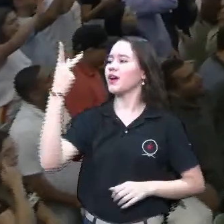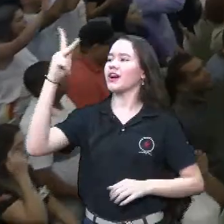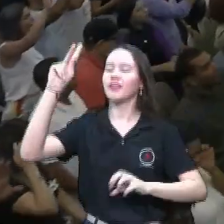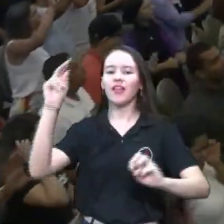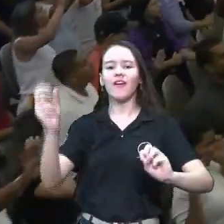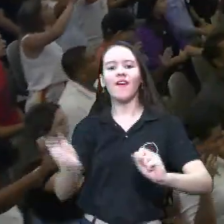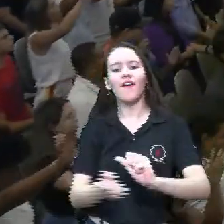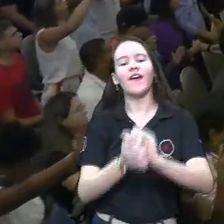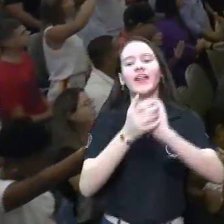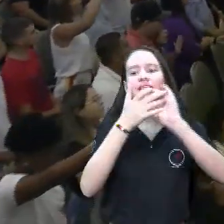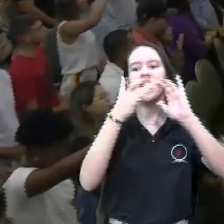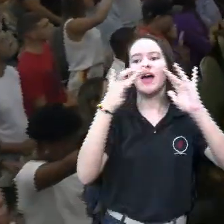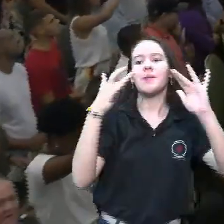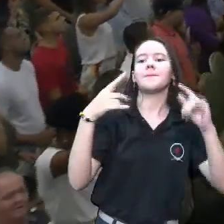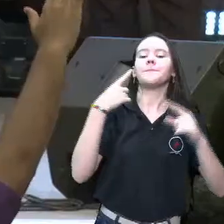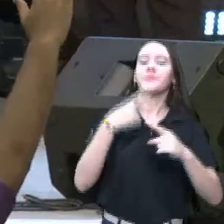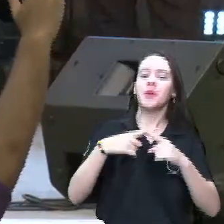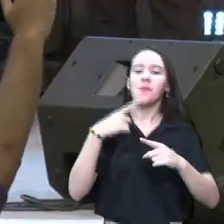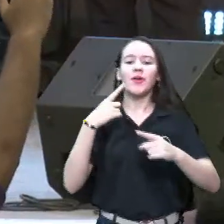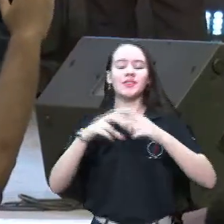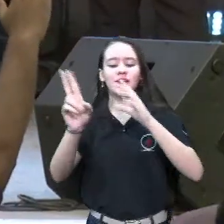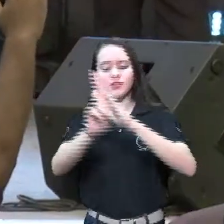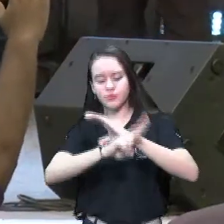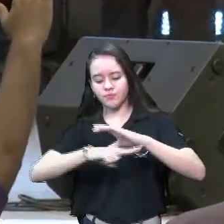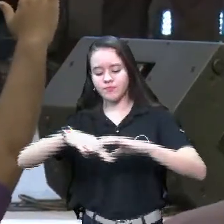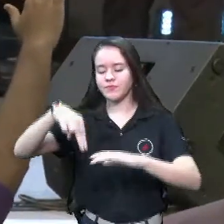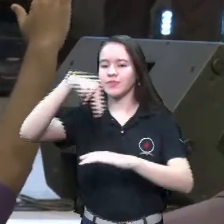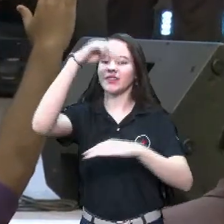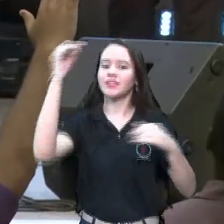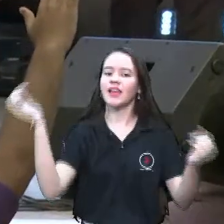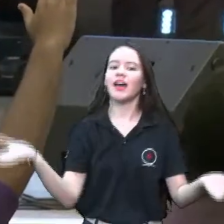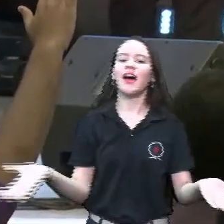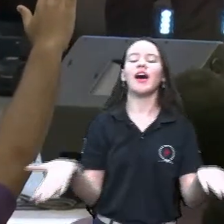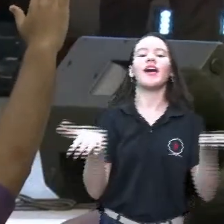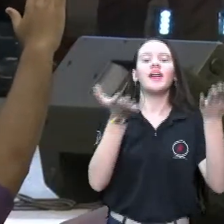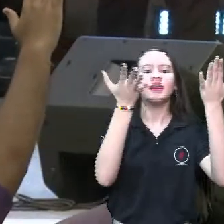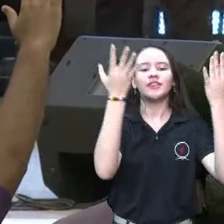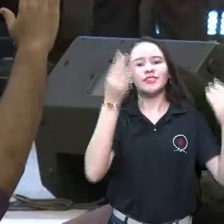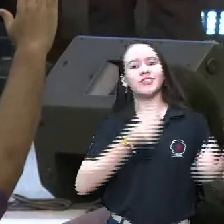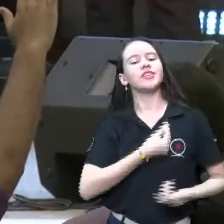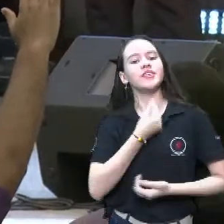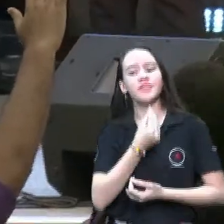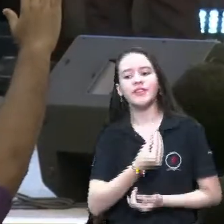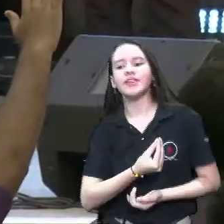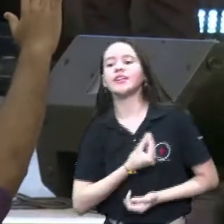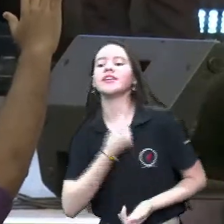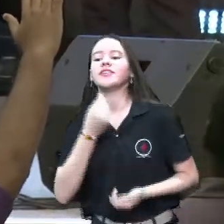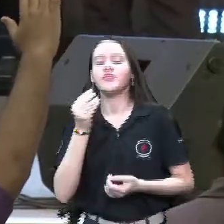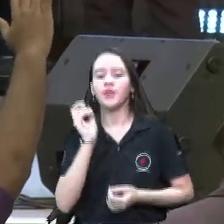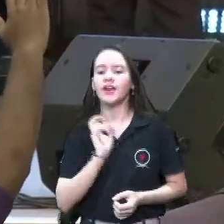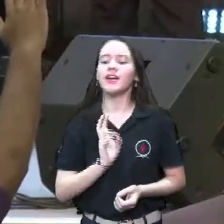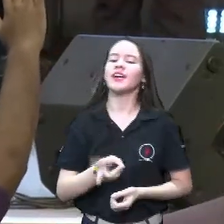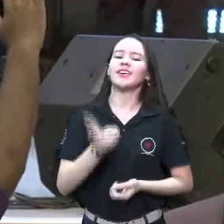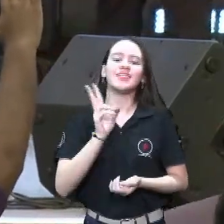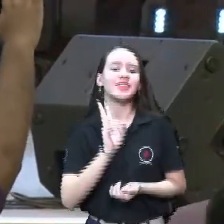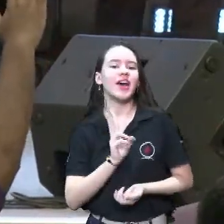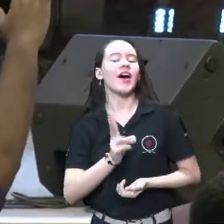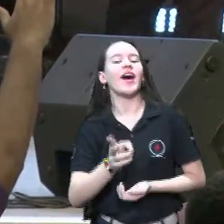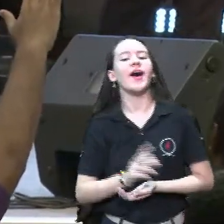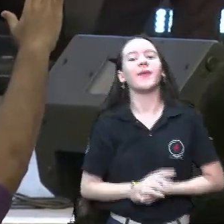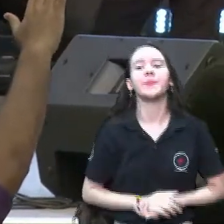tua glória. Por Jesus te dá. Diga, és